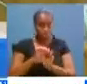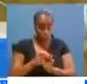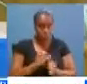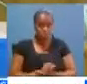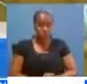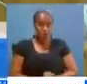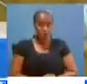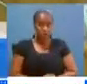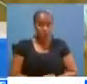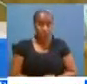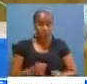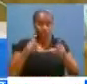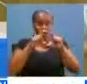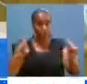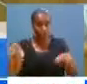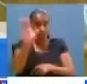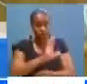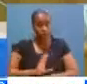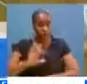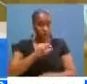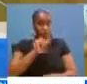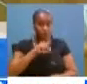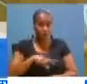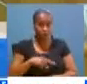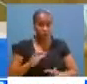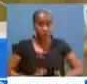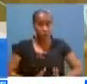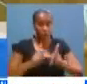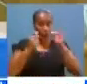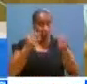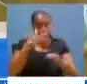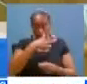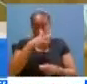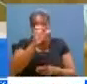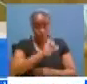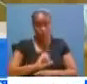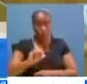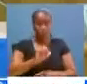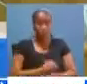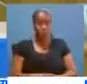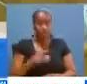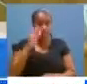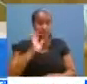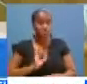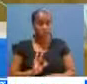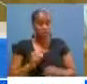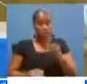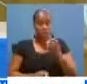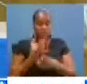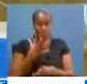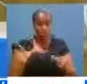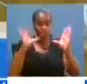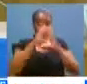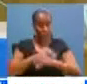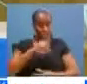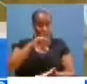condições para que o empresariado nacional possa desenvolver as suas atividades e assim criar